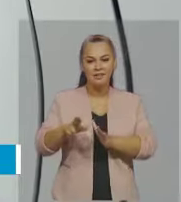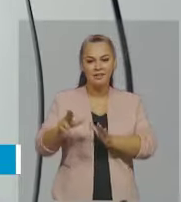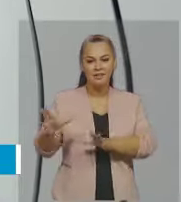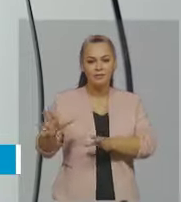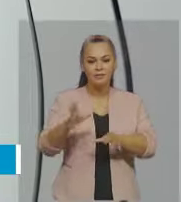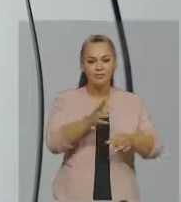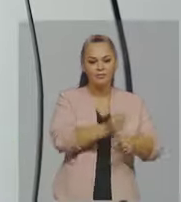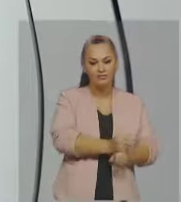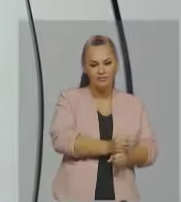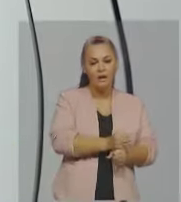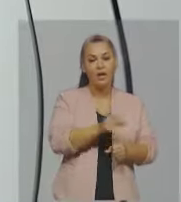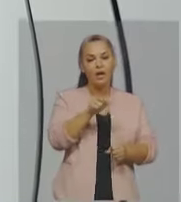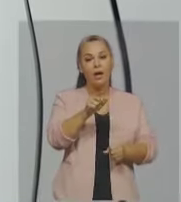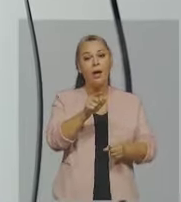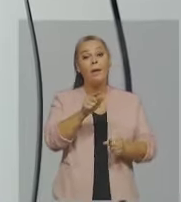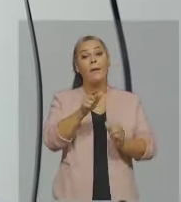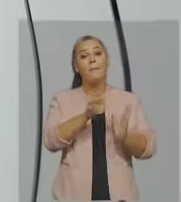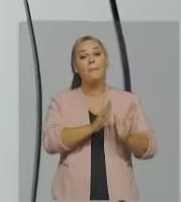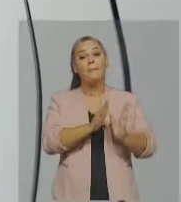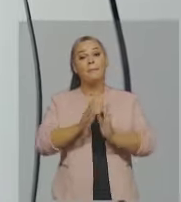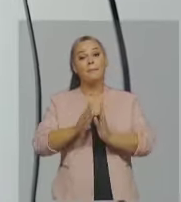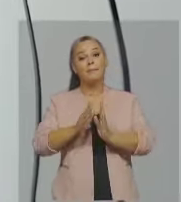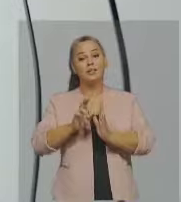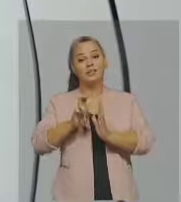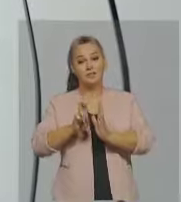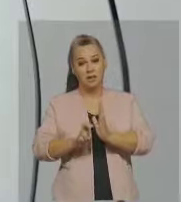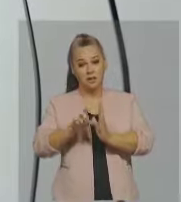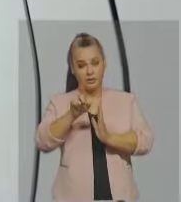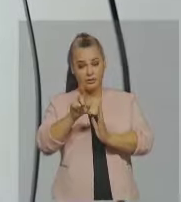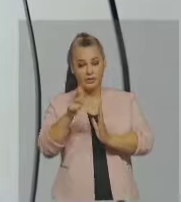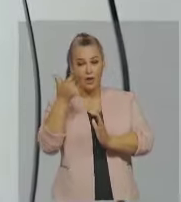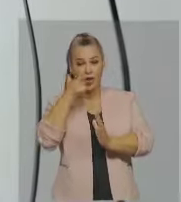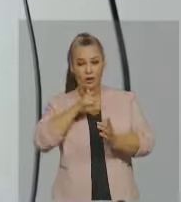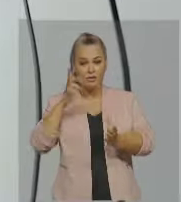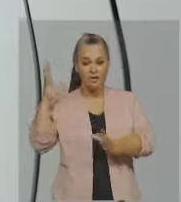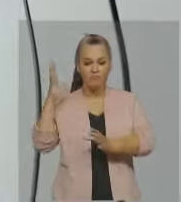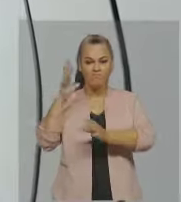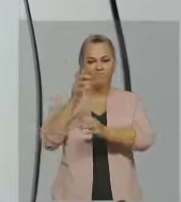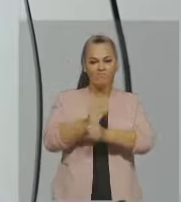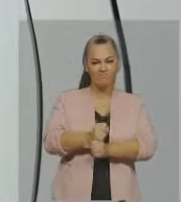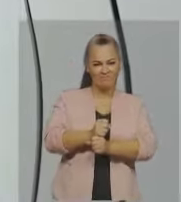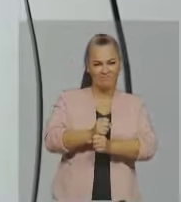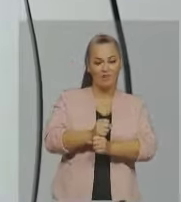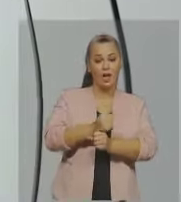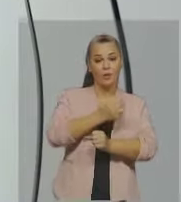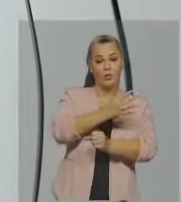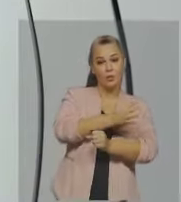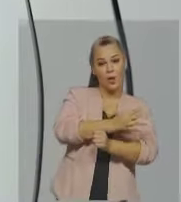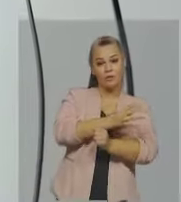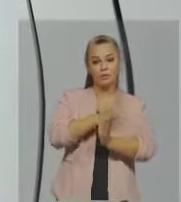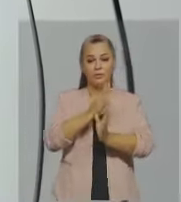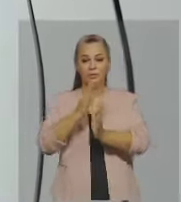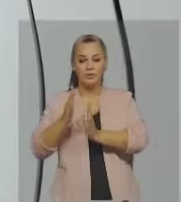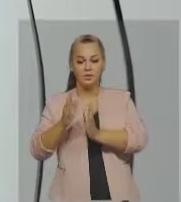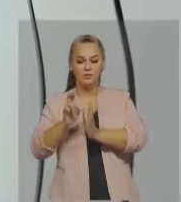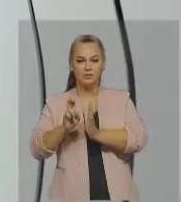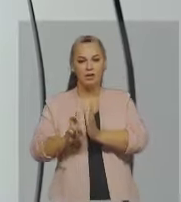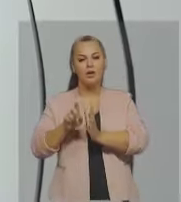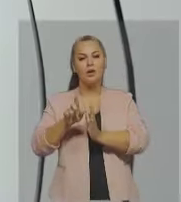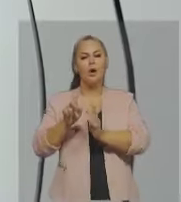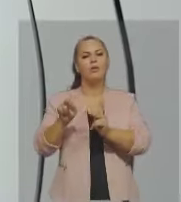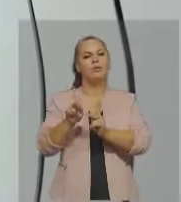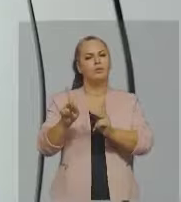5. Para que você faça uma boa transição do ciclo 4 para o ciclo 5, nossos professores prepararam